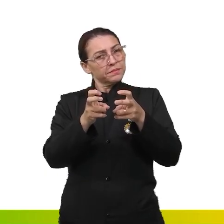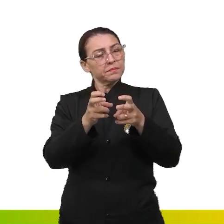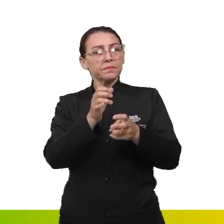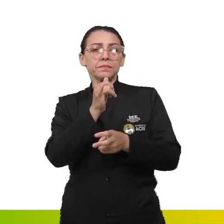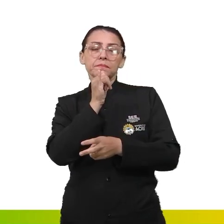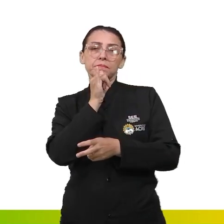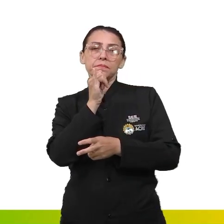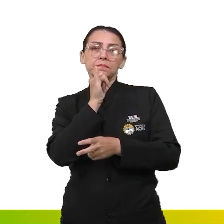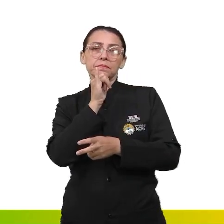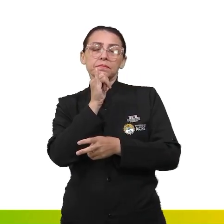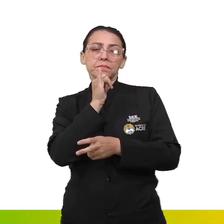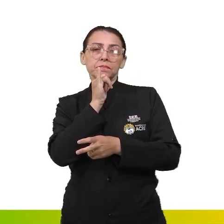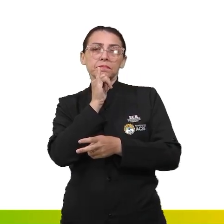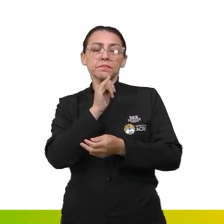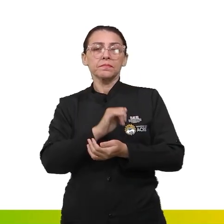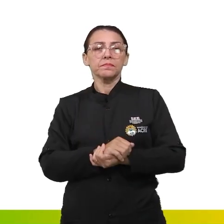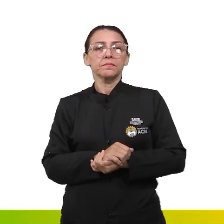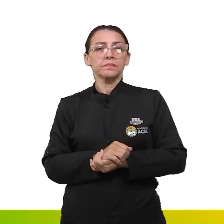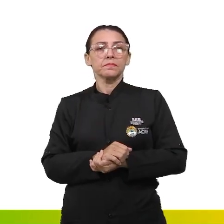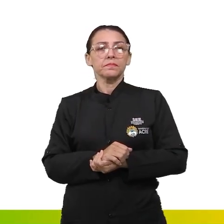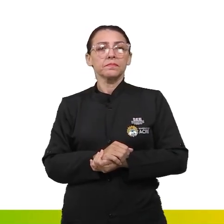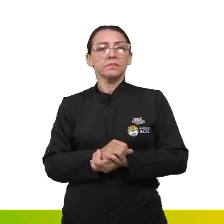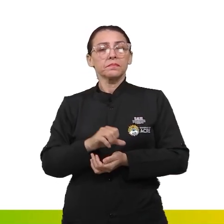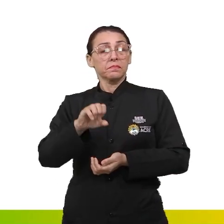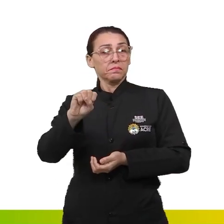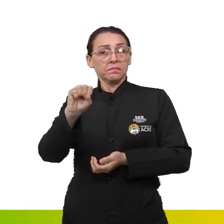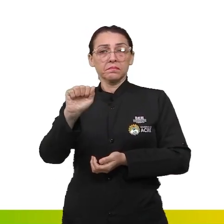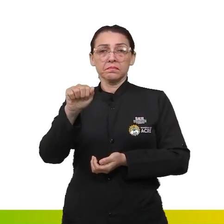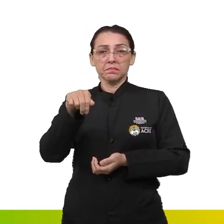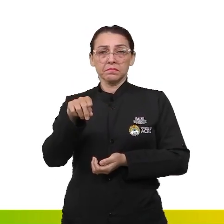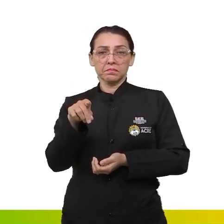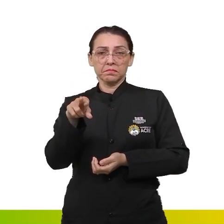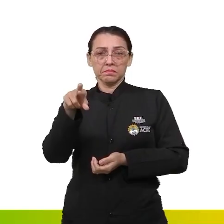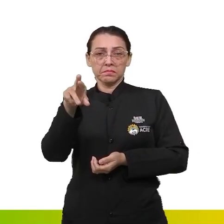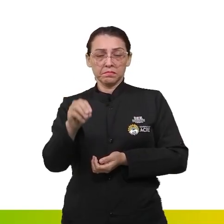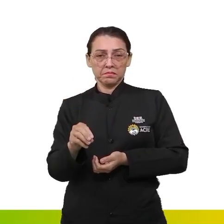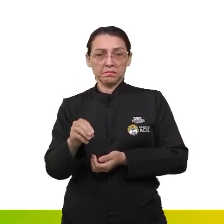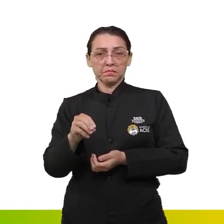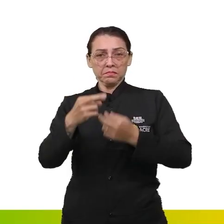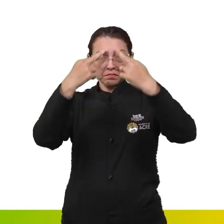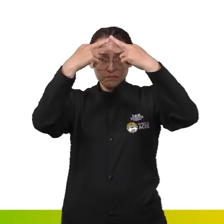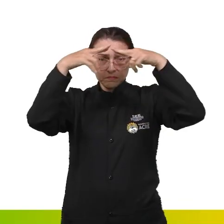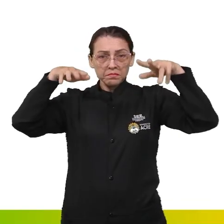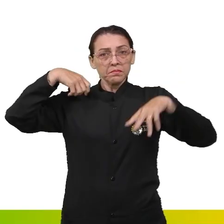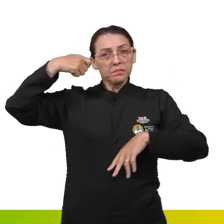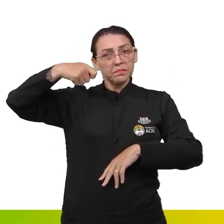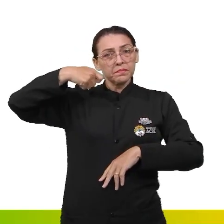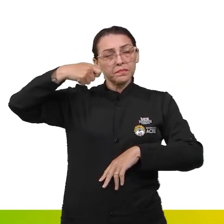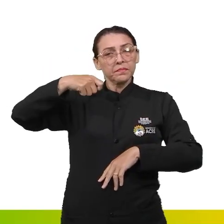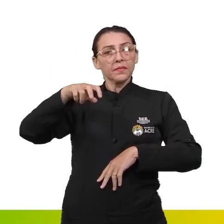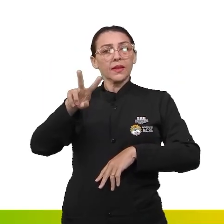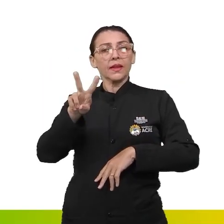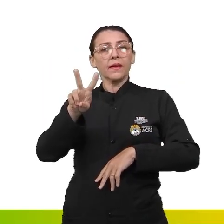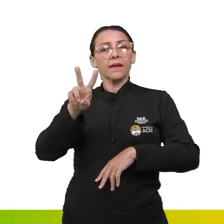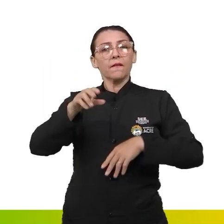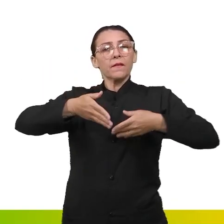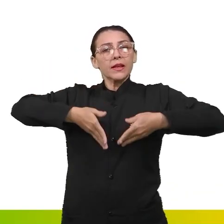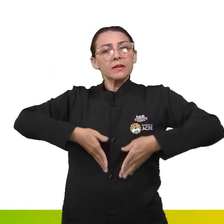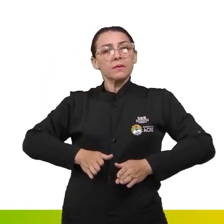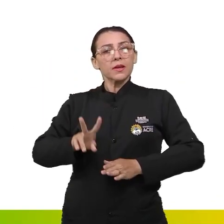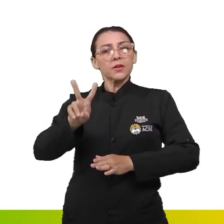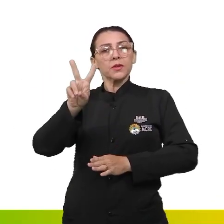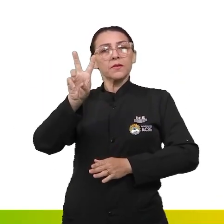por exemplo, na obra de Sandro Botticelli, um dos grandes artistas do Renascimento, Vênus, né, o Nascimento de